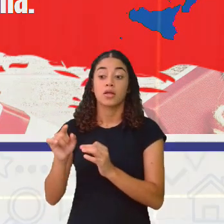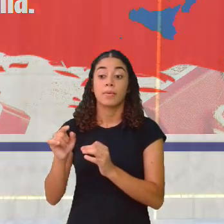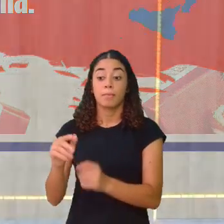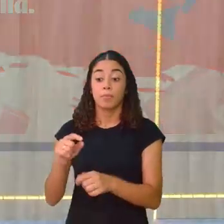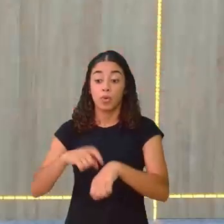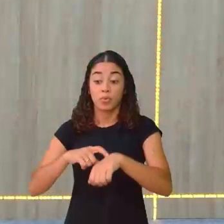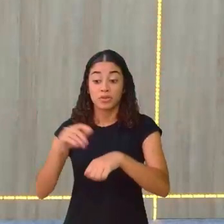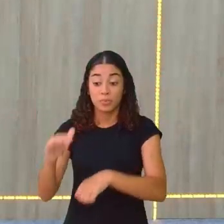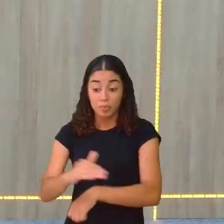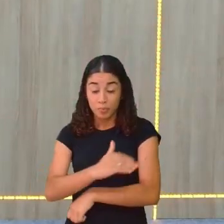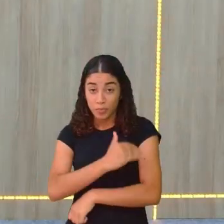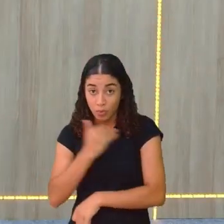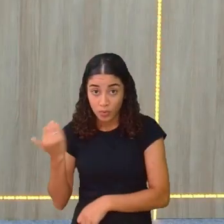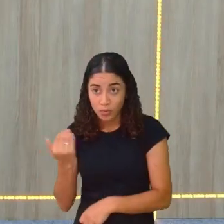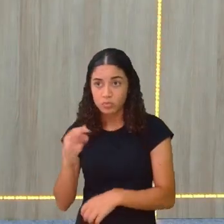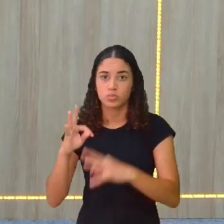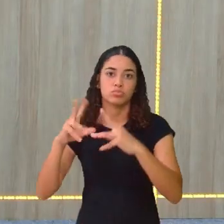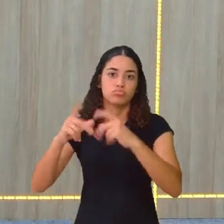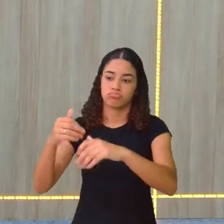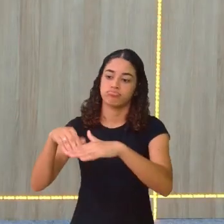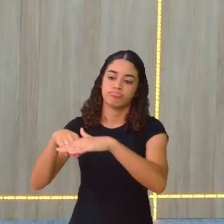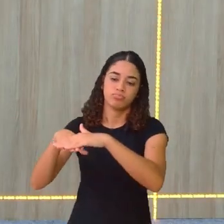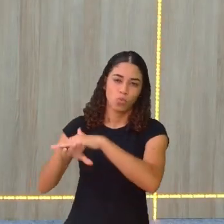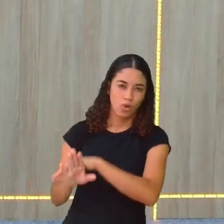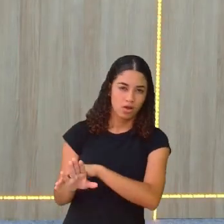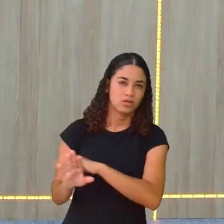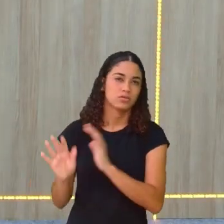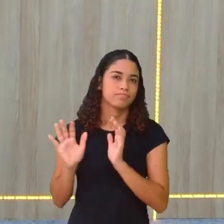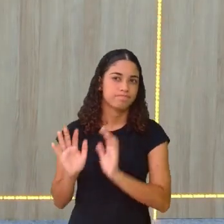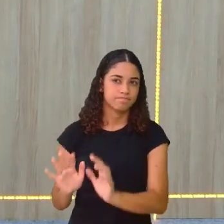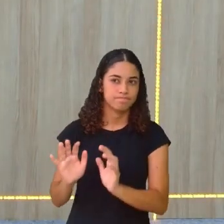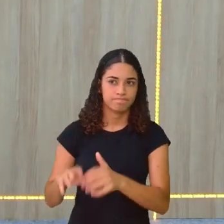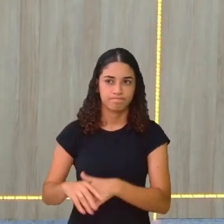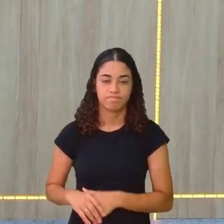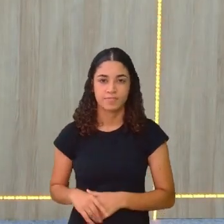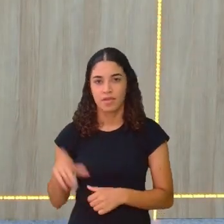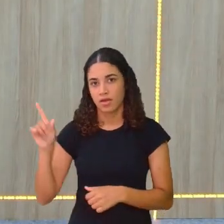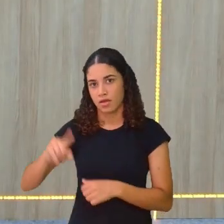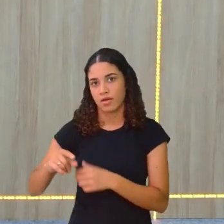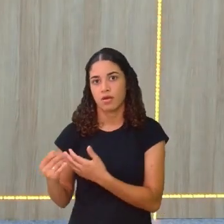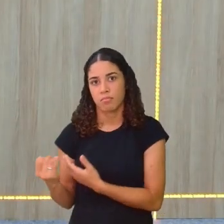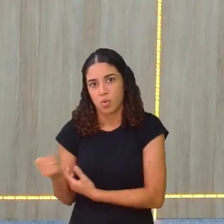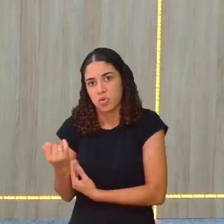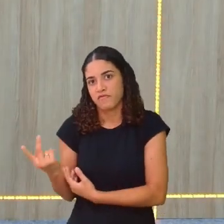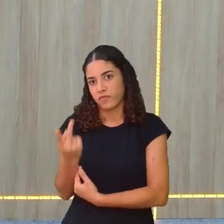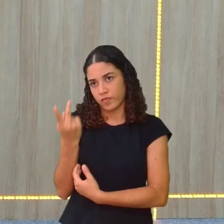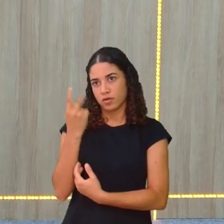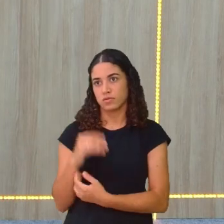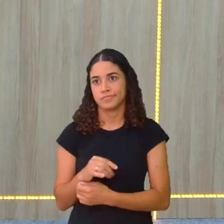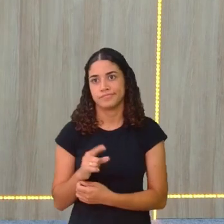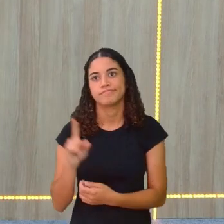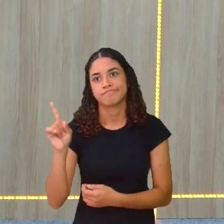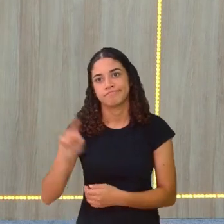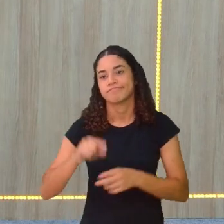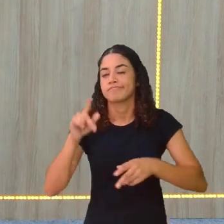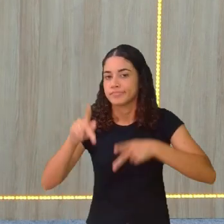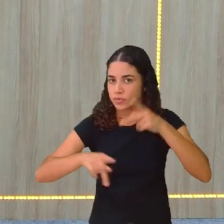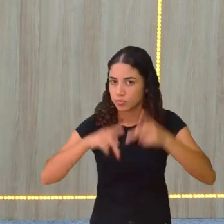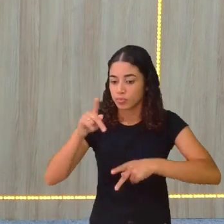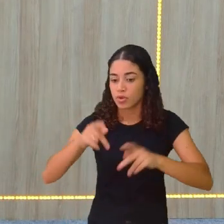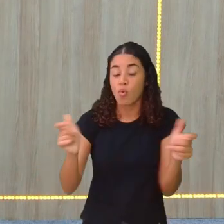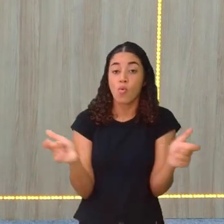de relíquia, né? Então, aí, ó, como eu já disse, ele é bem popular, certo?